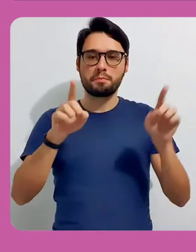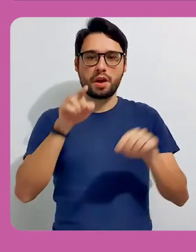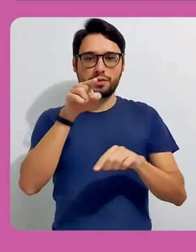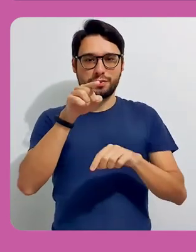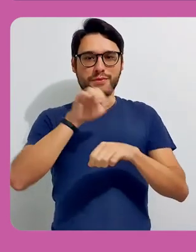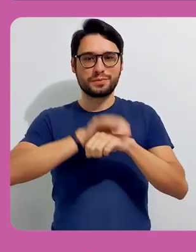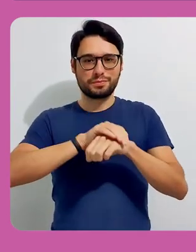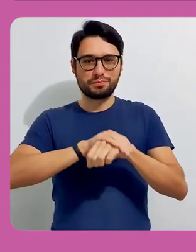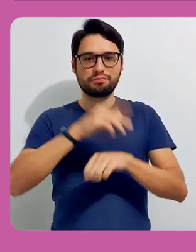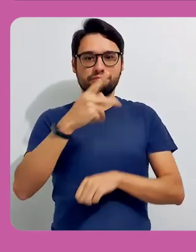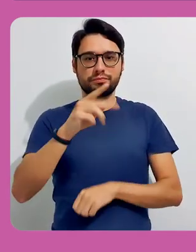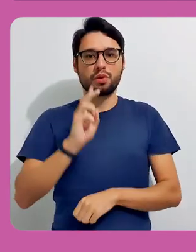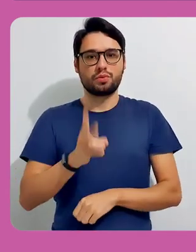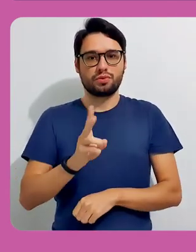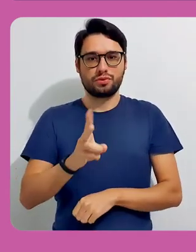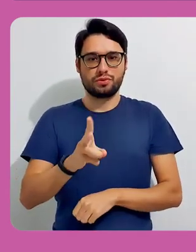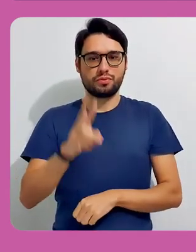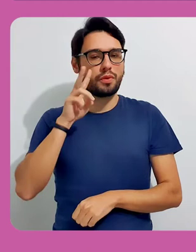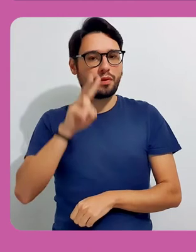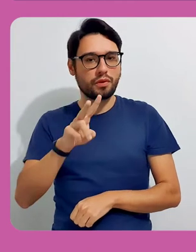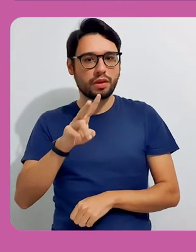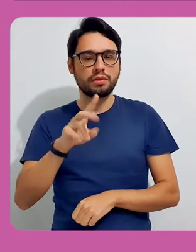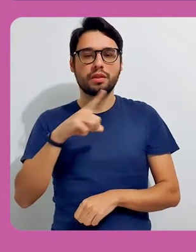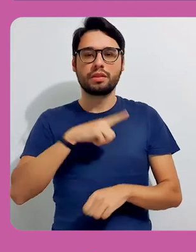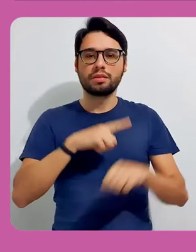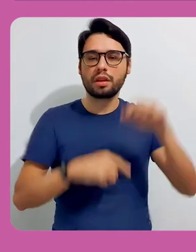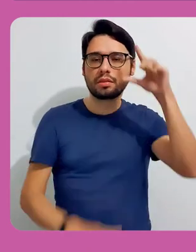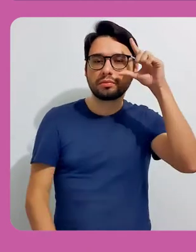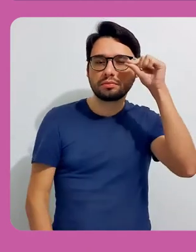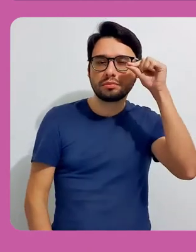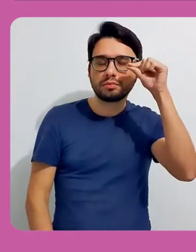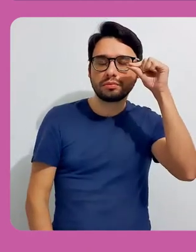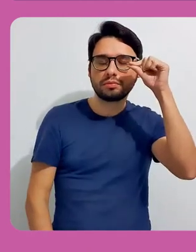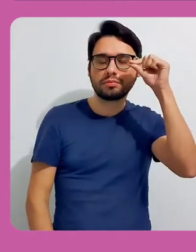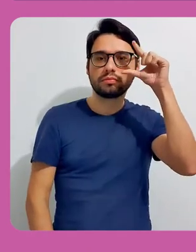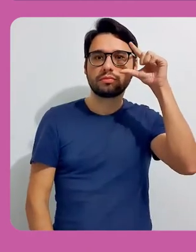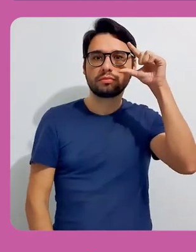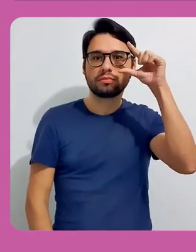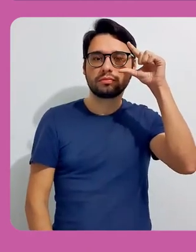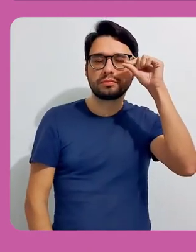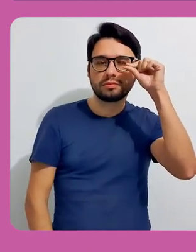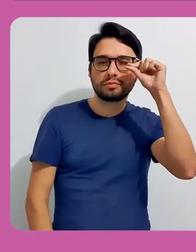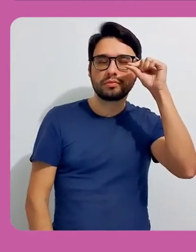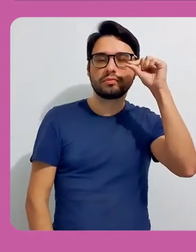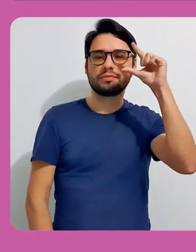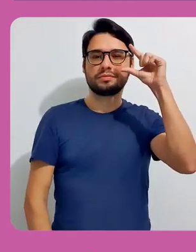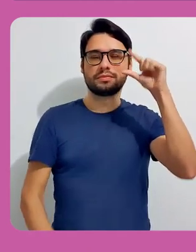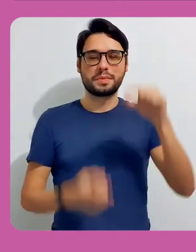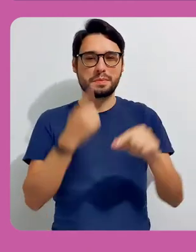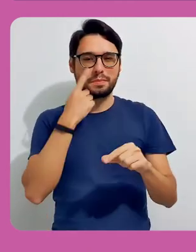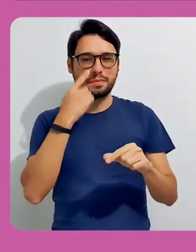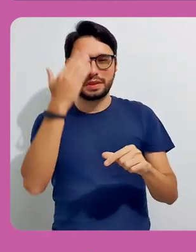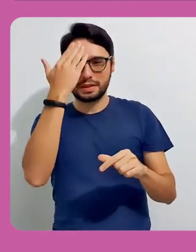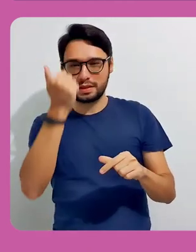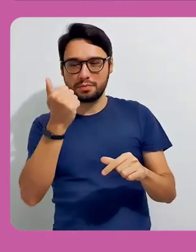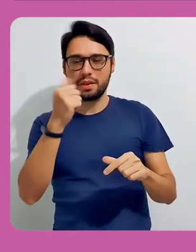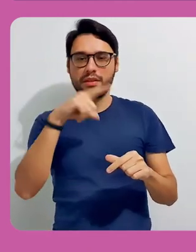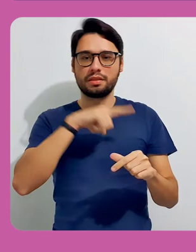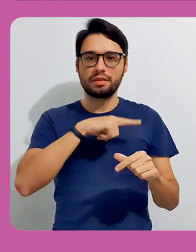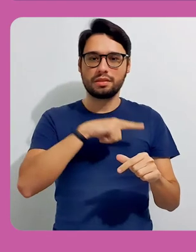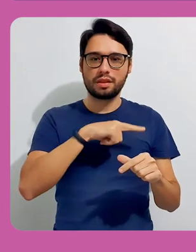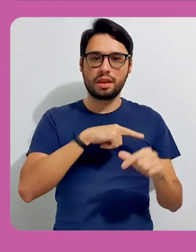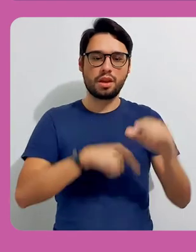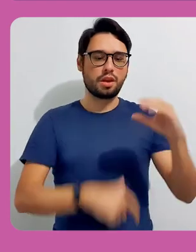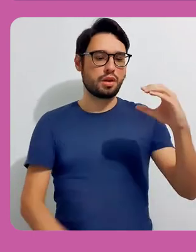vê então aqui o olhinho fechado significa que ele tá o culto o olho aberto